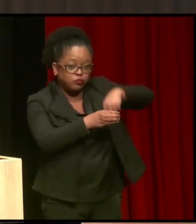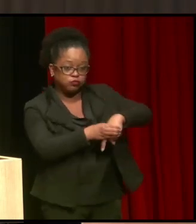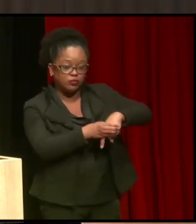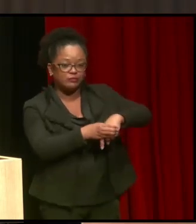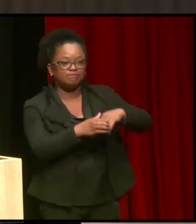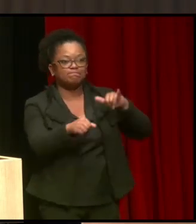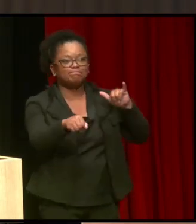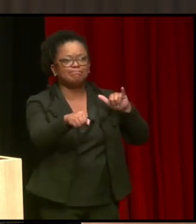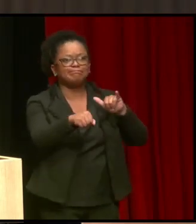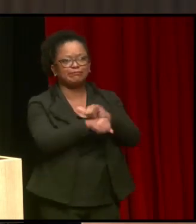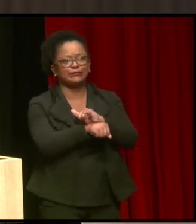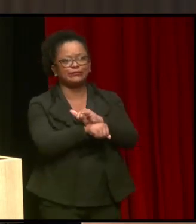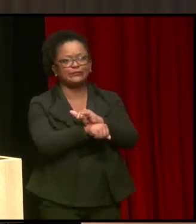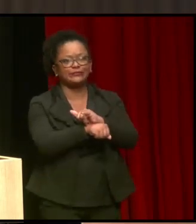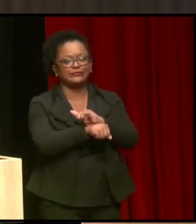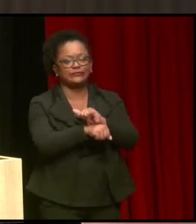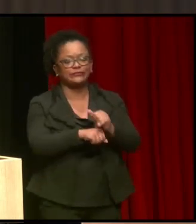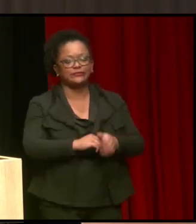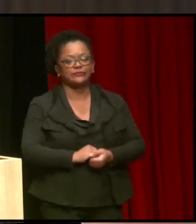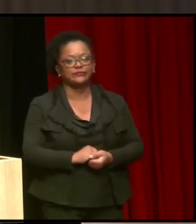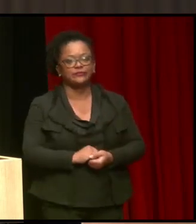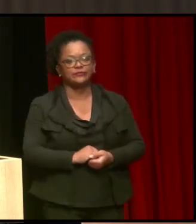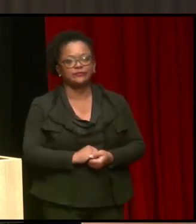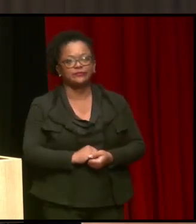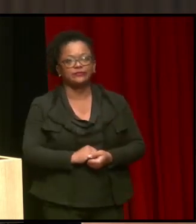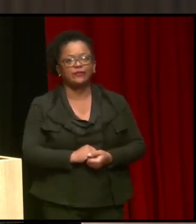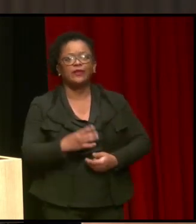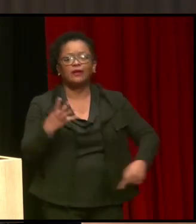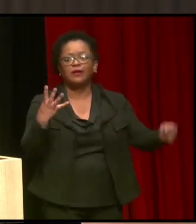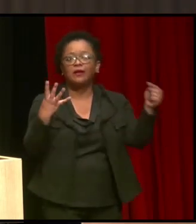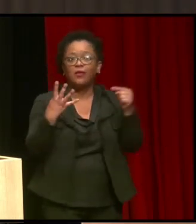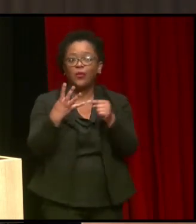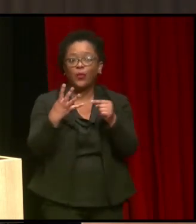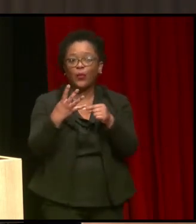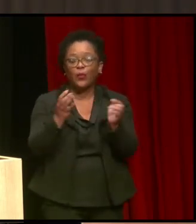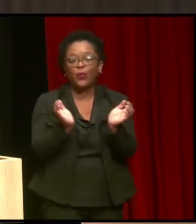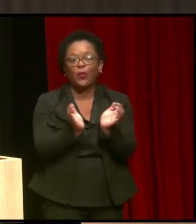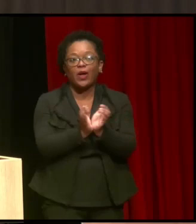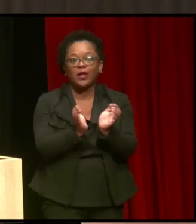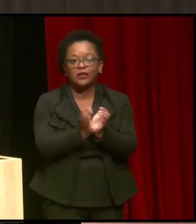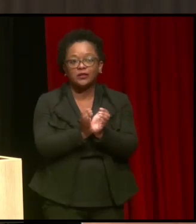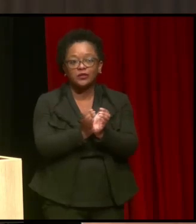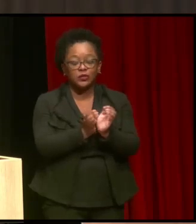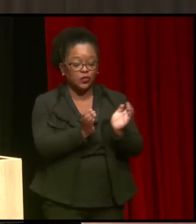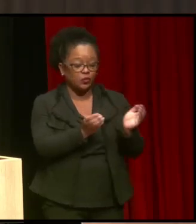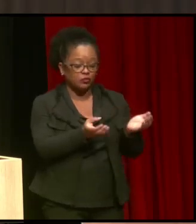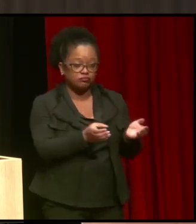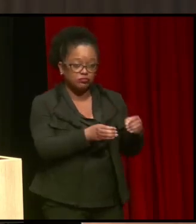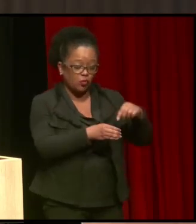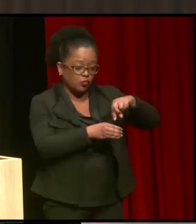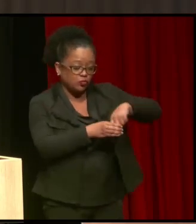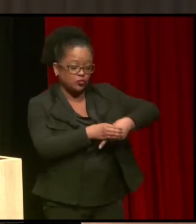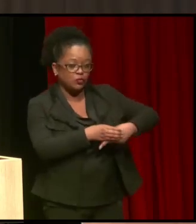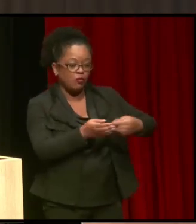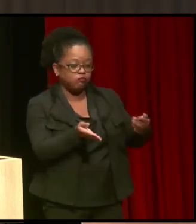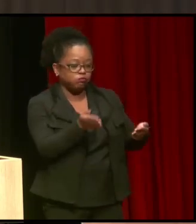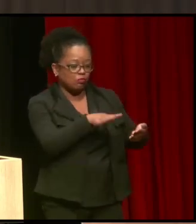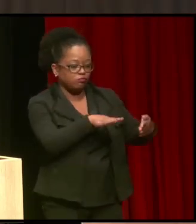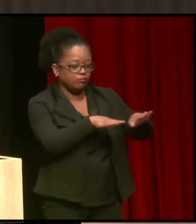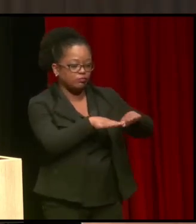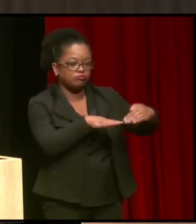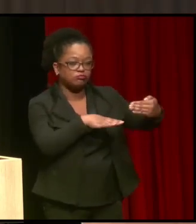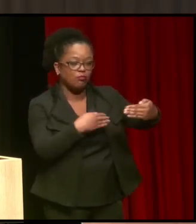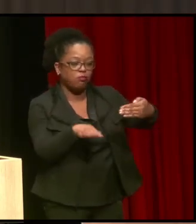Simplesmente não apareceu. E aí veio a quarta equipe, que tinha que fechar os buracos. Aí